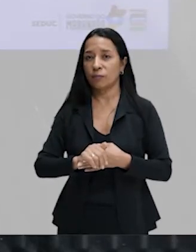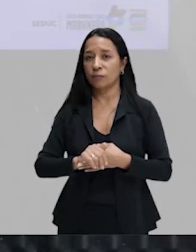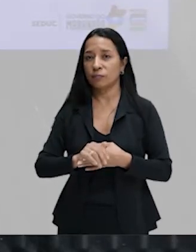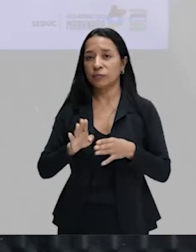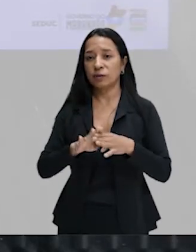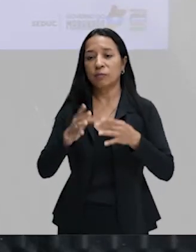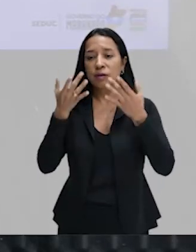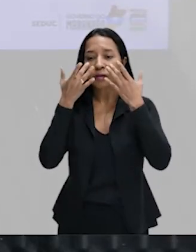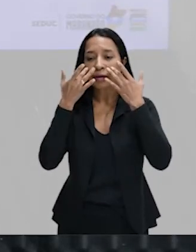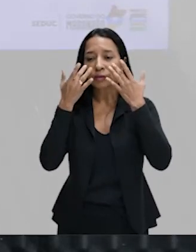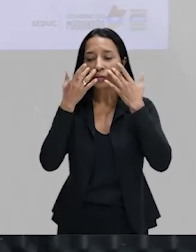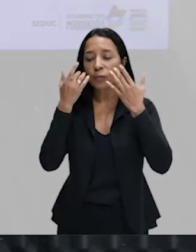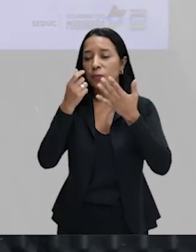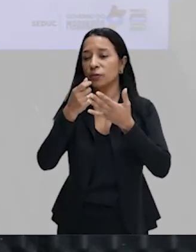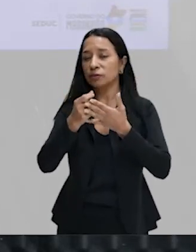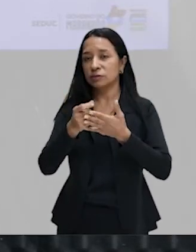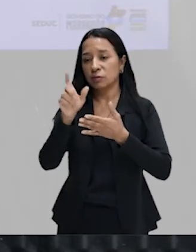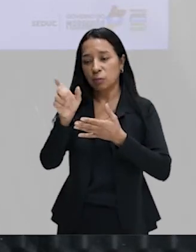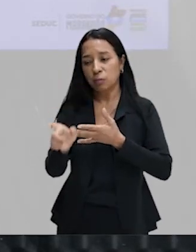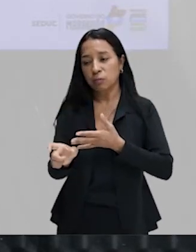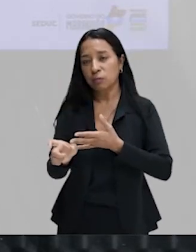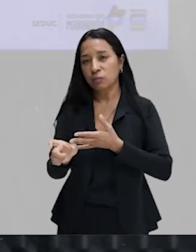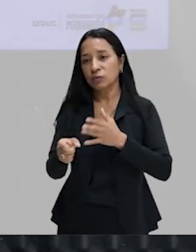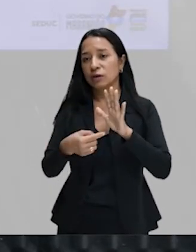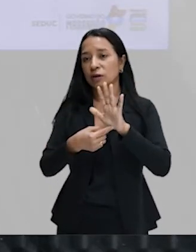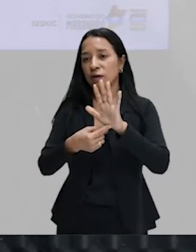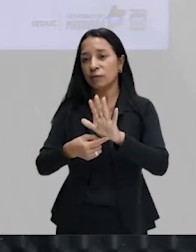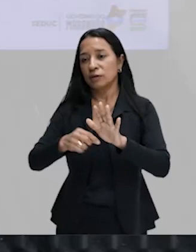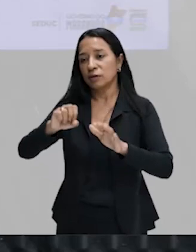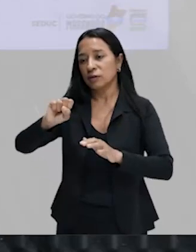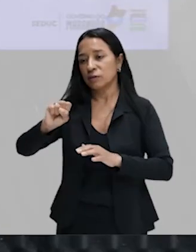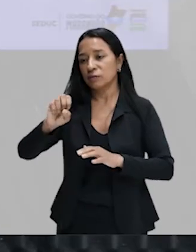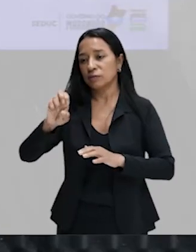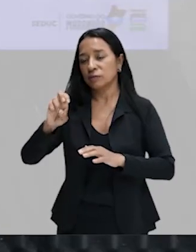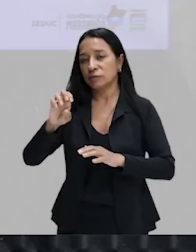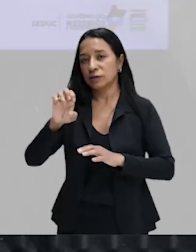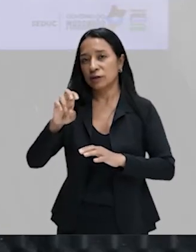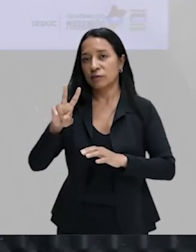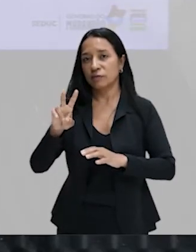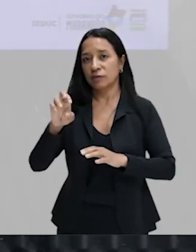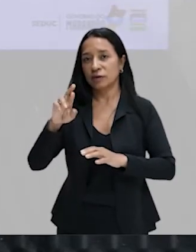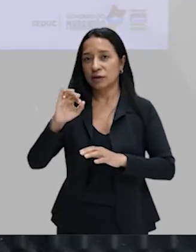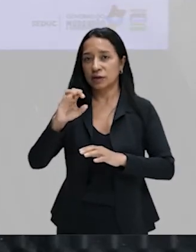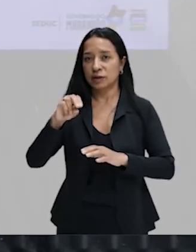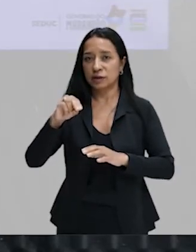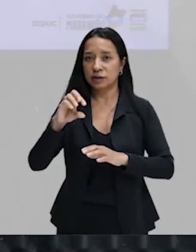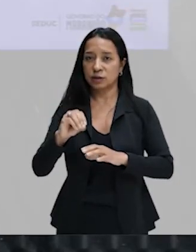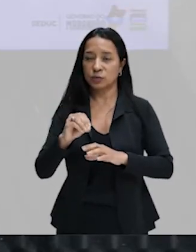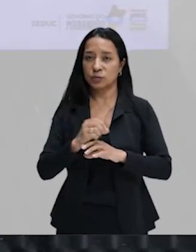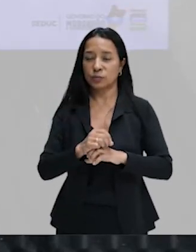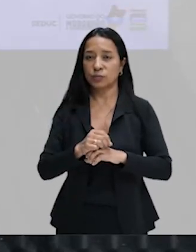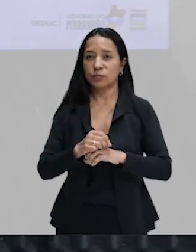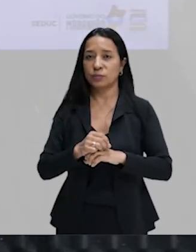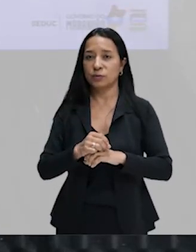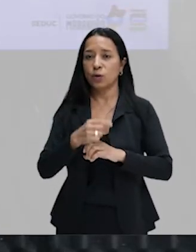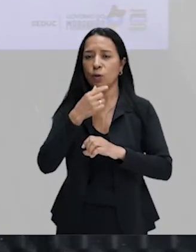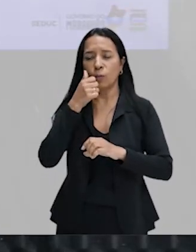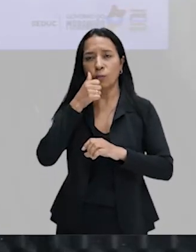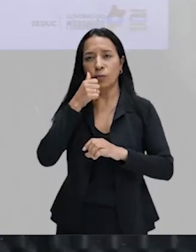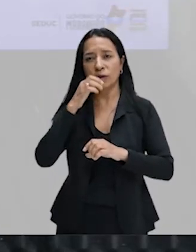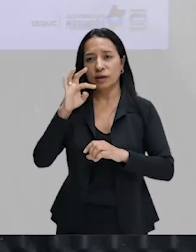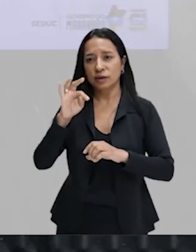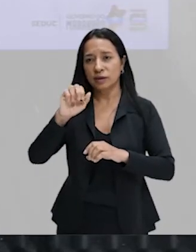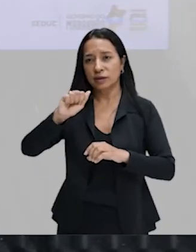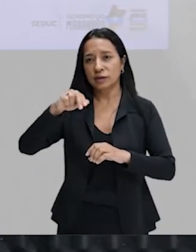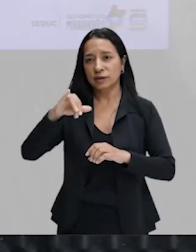que representam aí o Severino, só que ele é uma apresentação musical. Tânia Alves, lembrei, o nome da